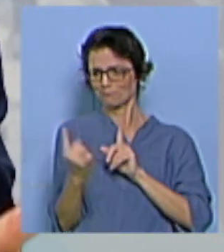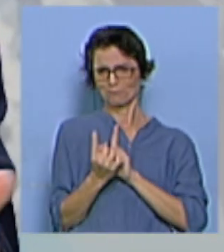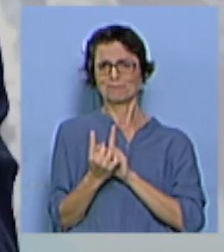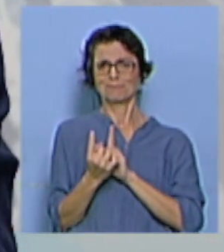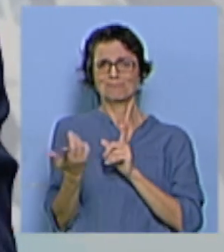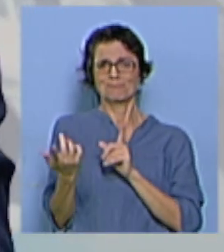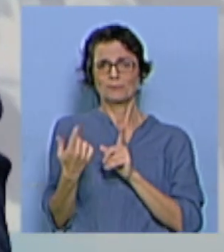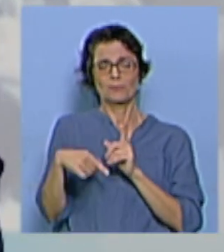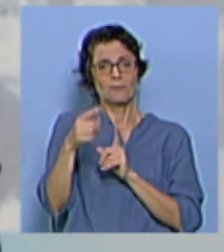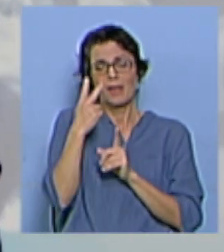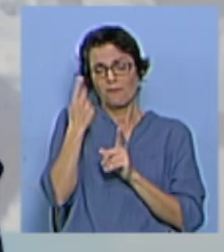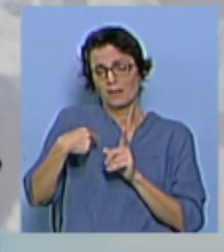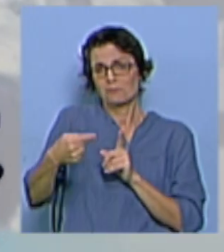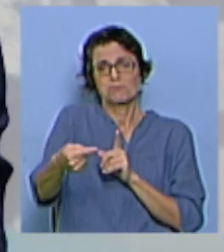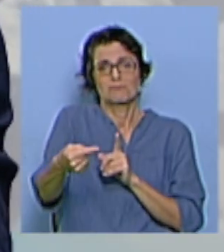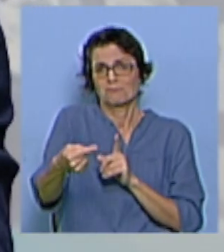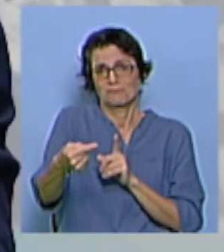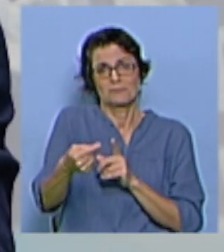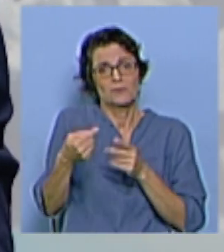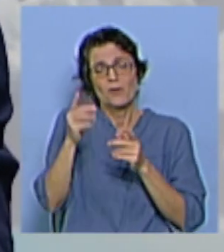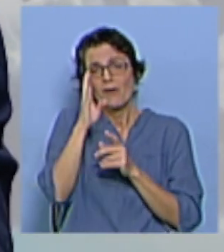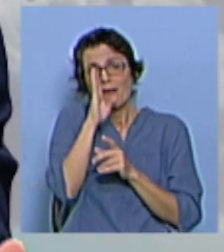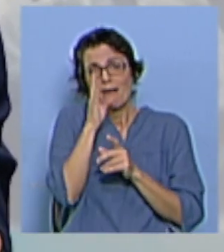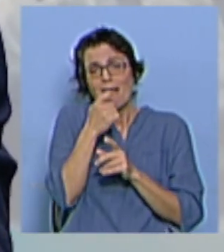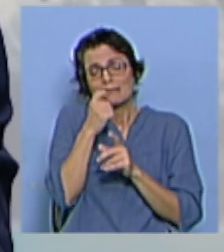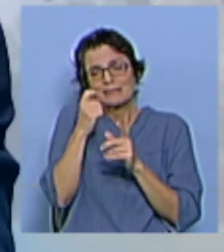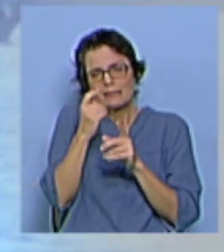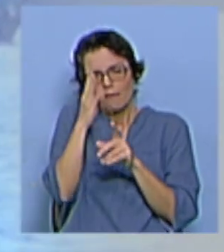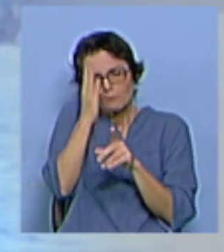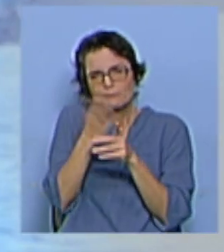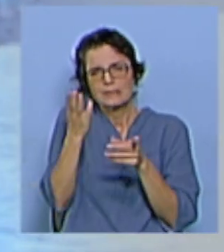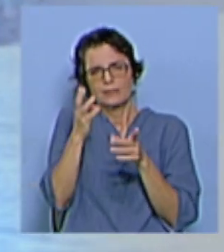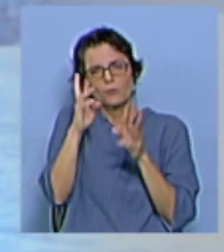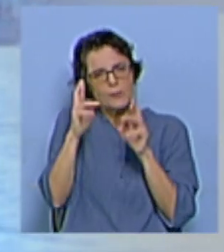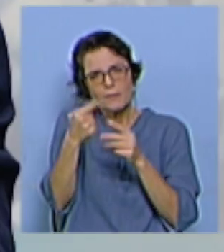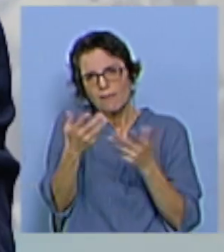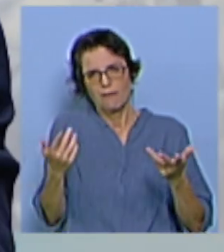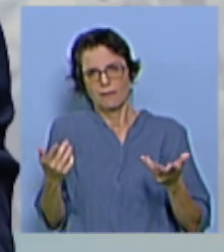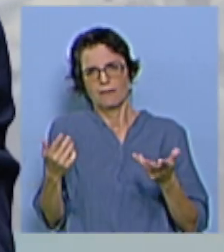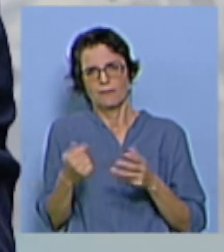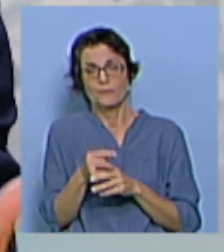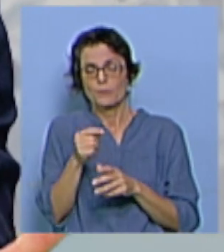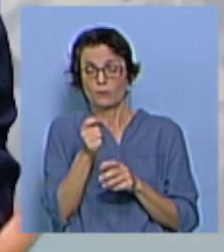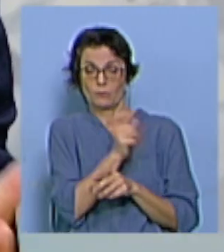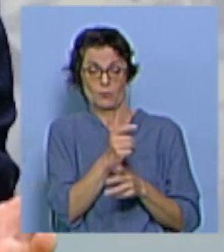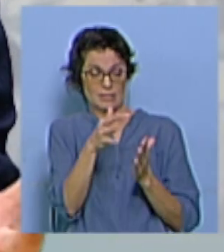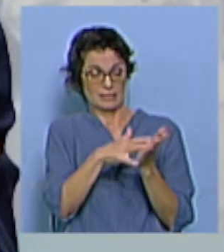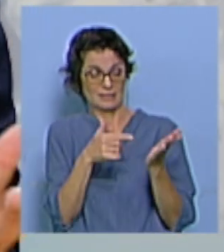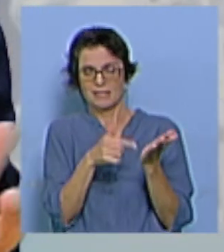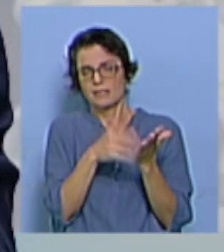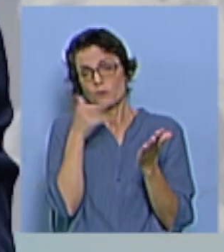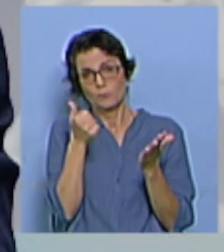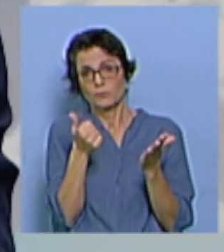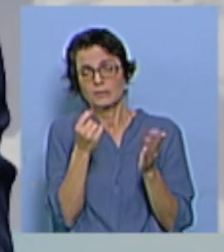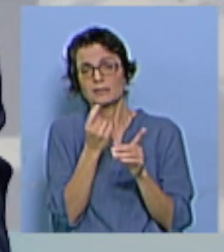com empenho, com dedicação, com esperança. E, portanto, estas parábolas têm um bocadinho essa tónica da beleza que é